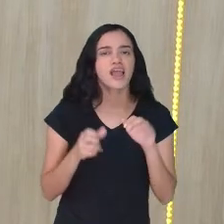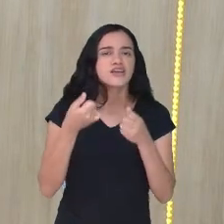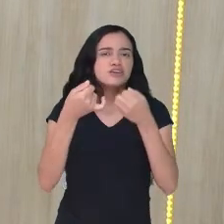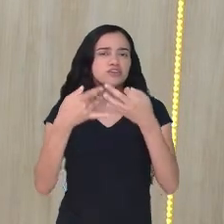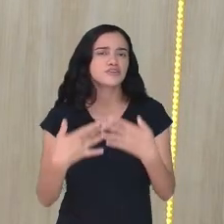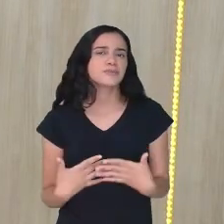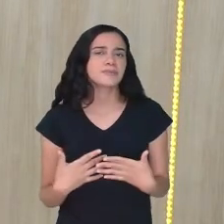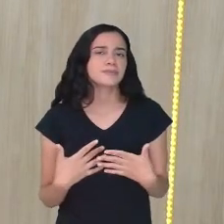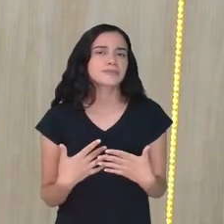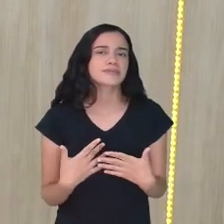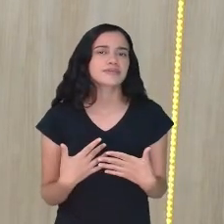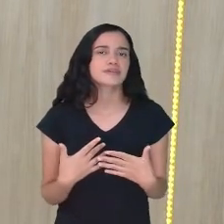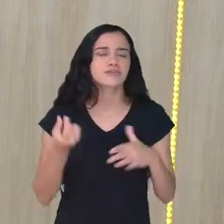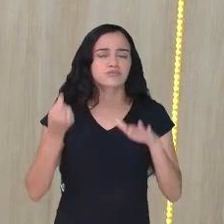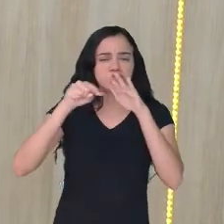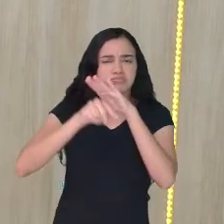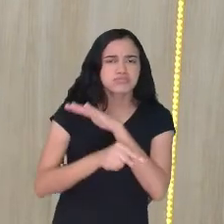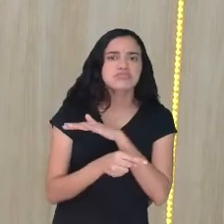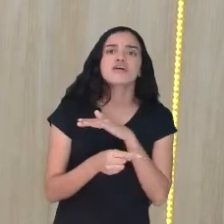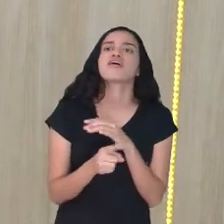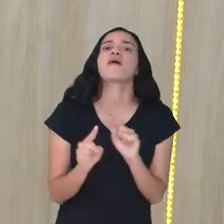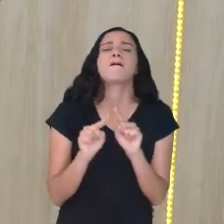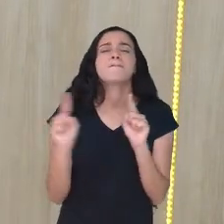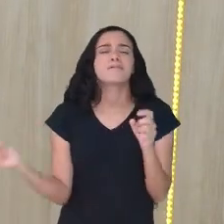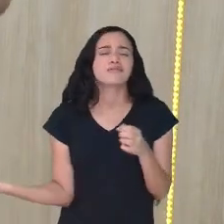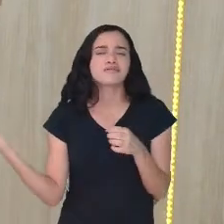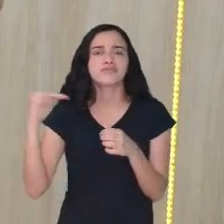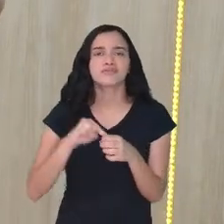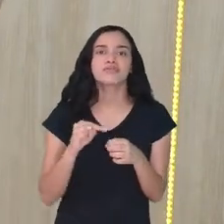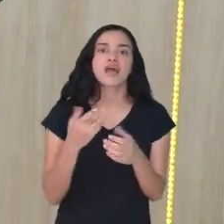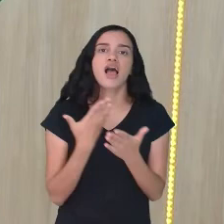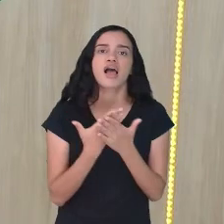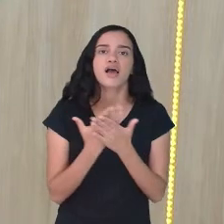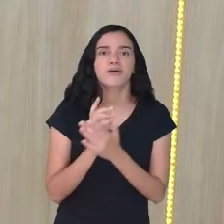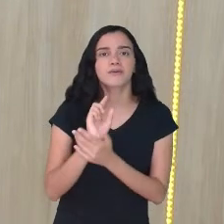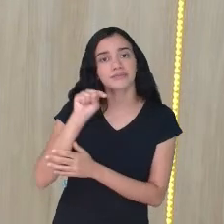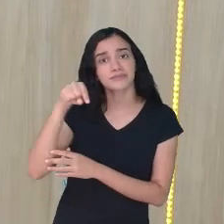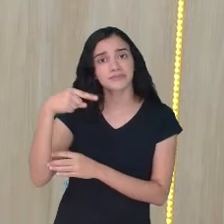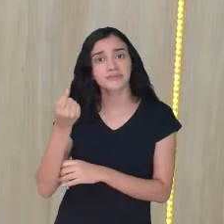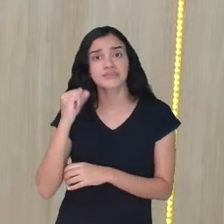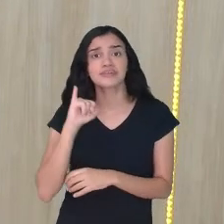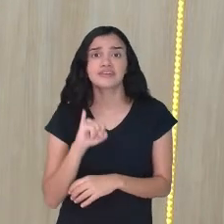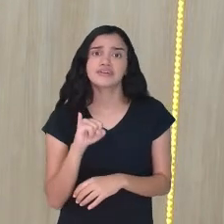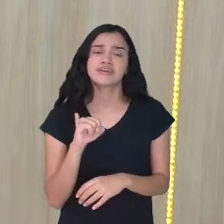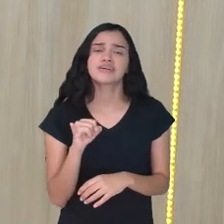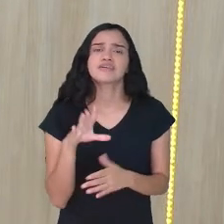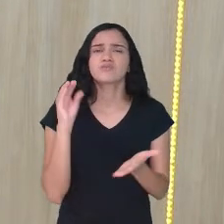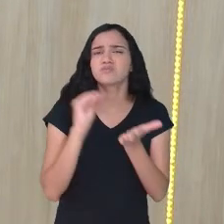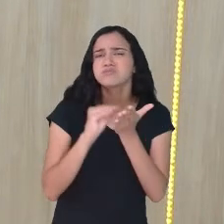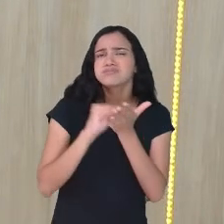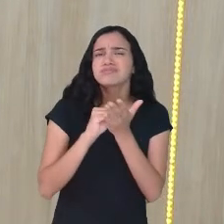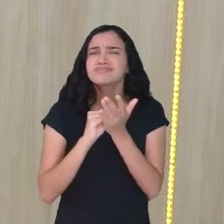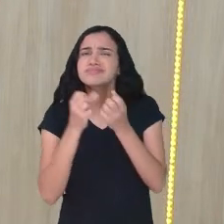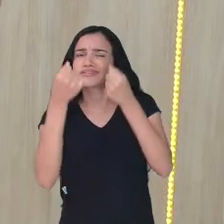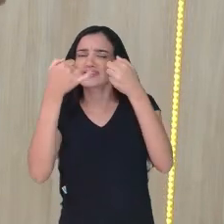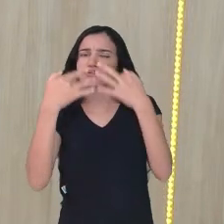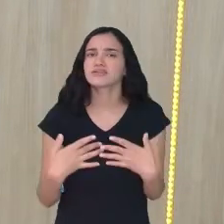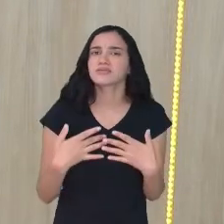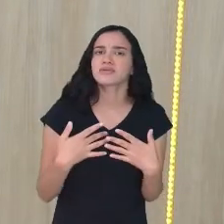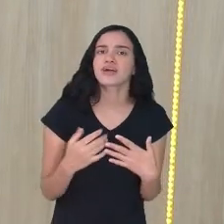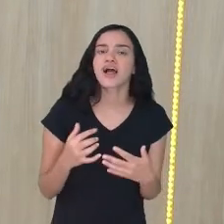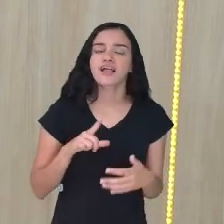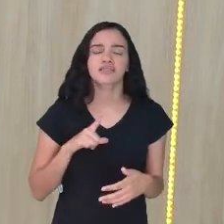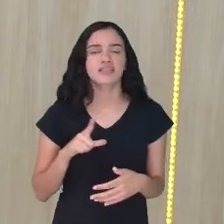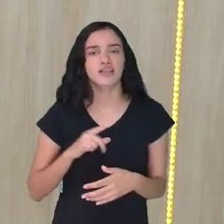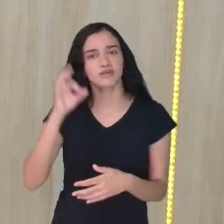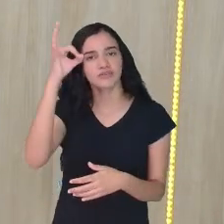uma coisa com mais profundidade, mas ele retoma. Na próxima aula, se ficou faltando eu explicar alguma coisa, eu tenho